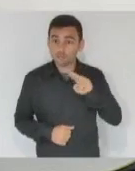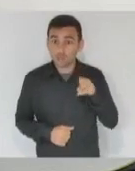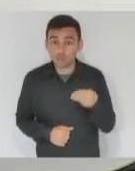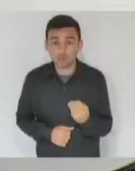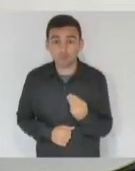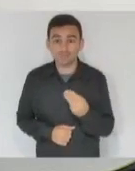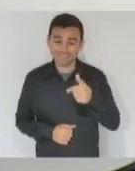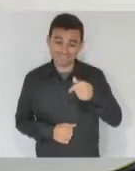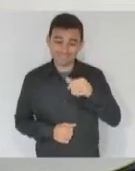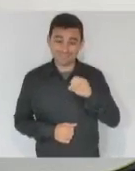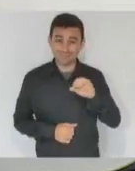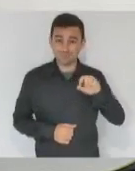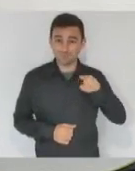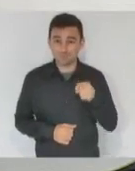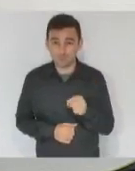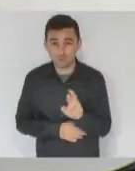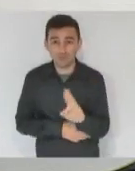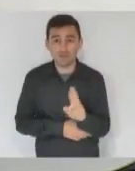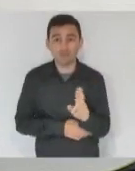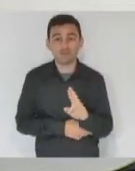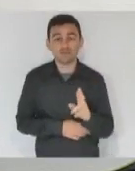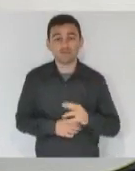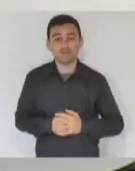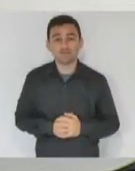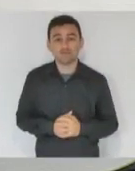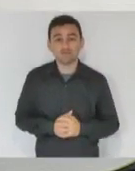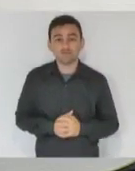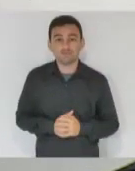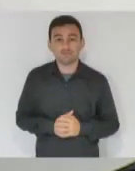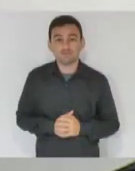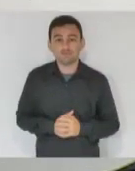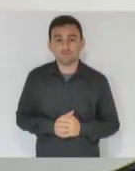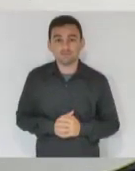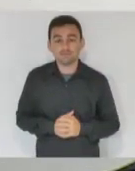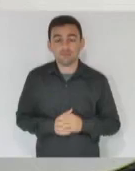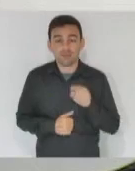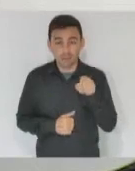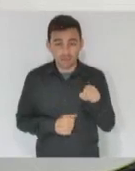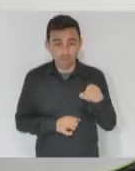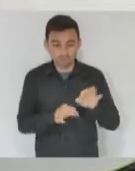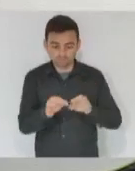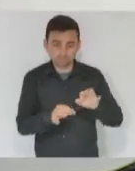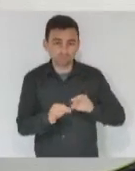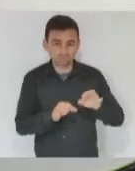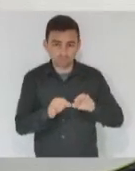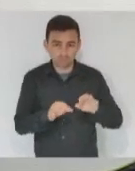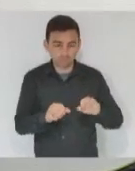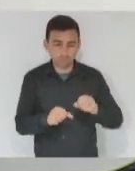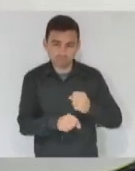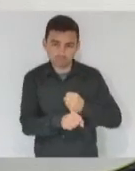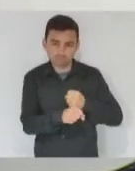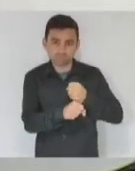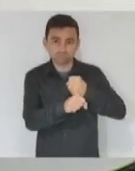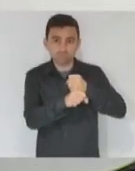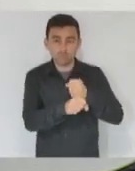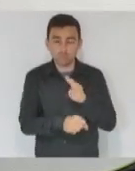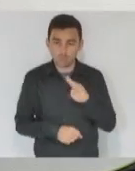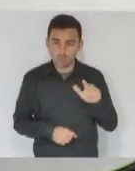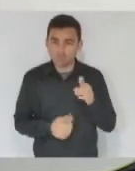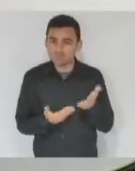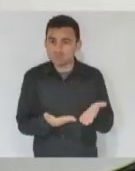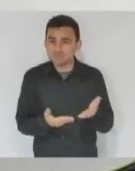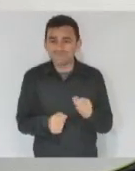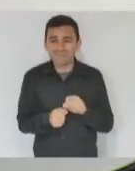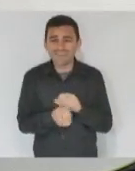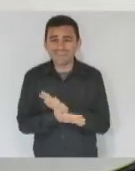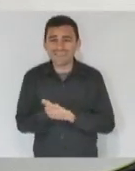R$4.700.000 para fazer a reforma da Prainha em Blumenau. A Prainha, ali na Ponta Aguda. Não foi feito nada, sequer